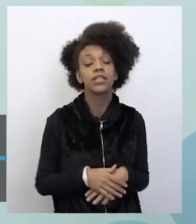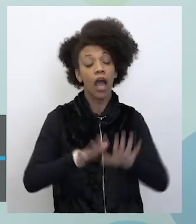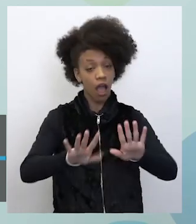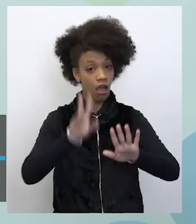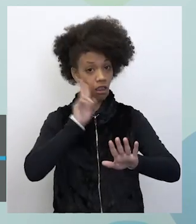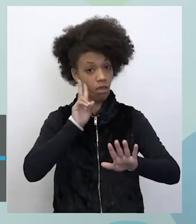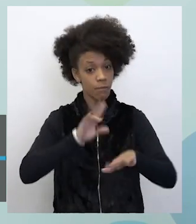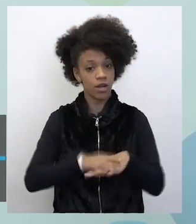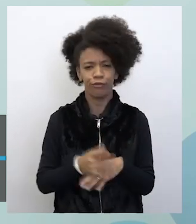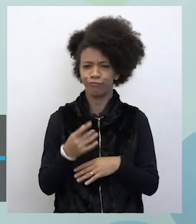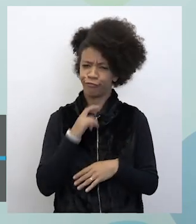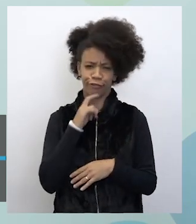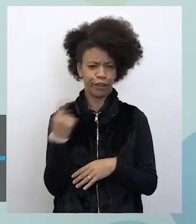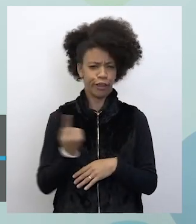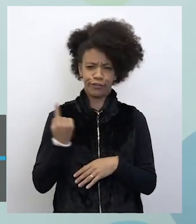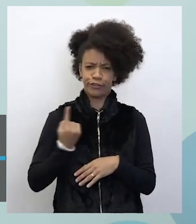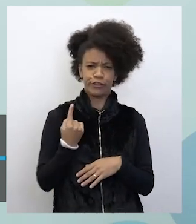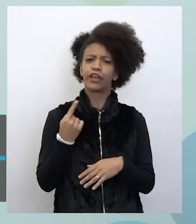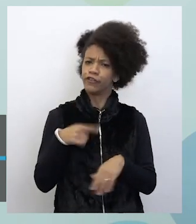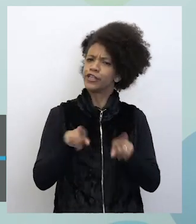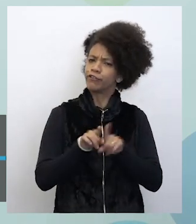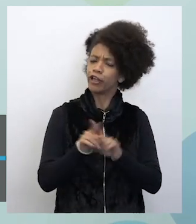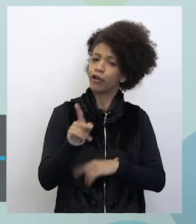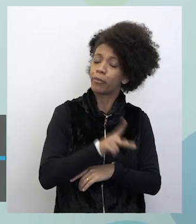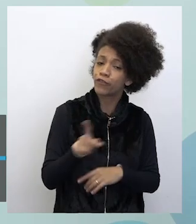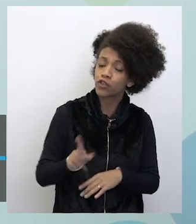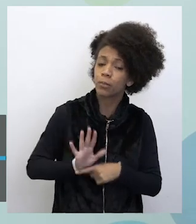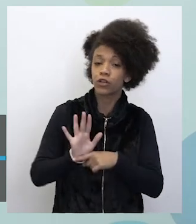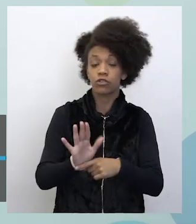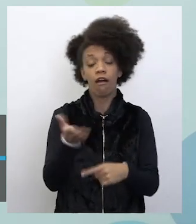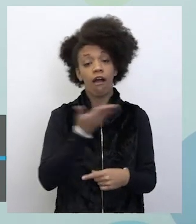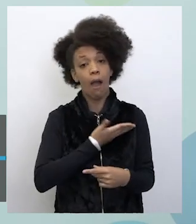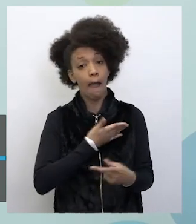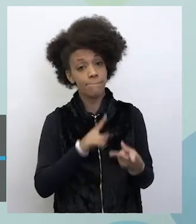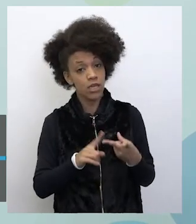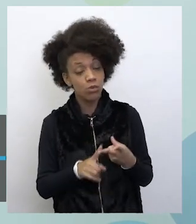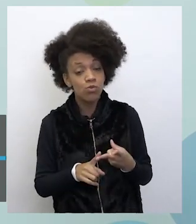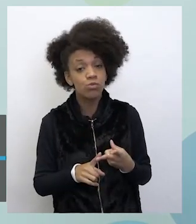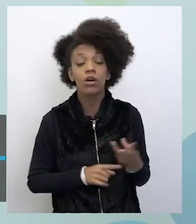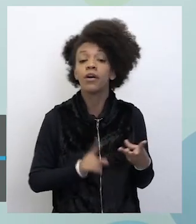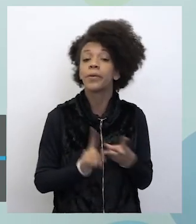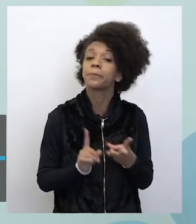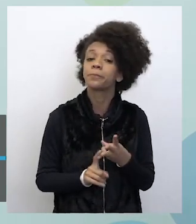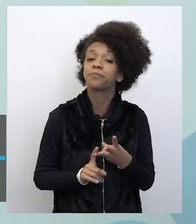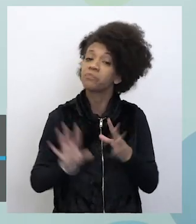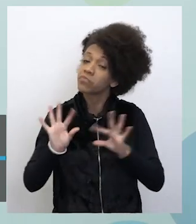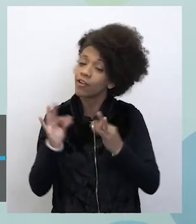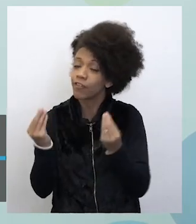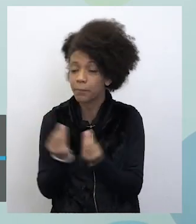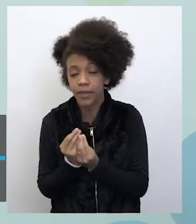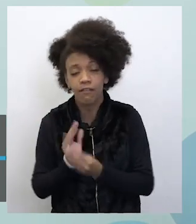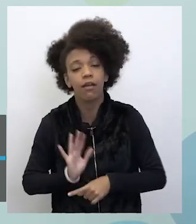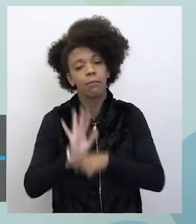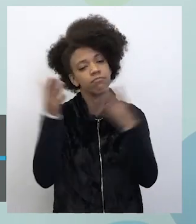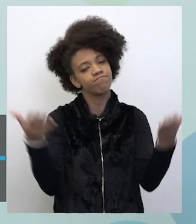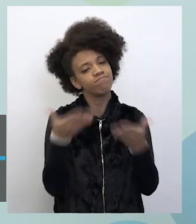lembrando, ninguém está sozinho. Você tem o seu professor para te ajudar, você tem amigos para te ajudar, você tem a sua família para te